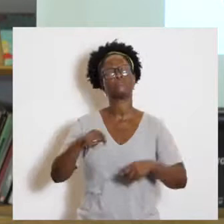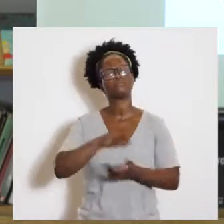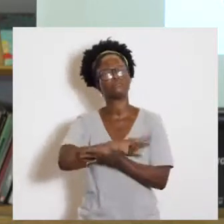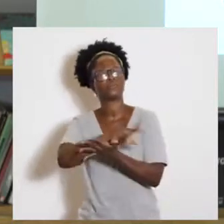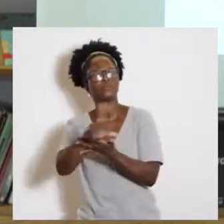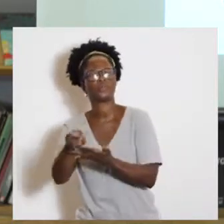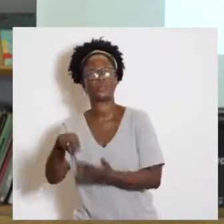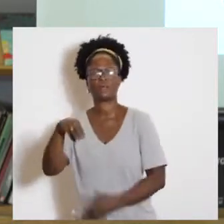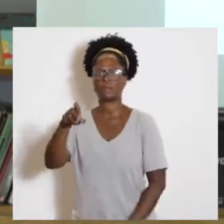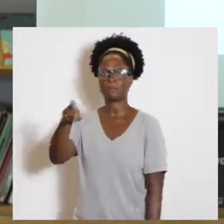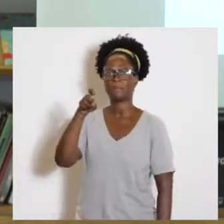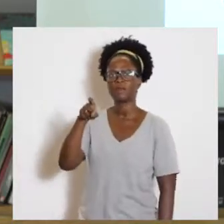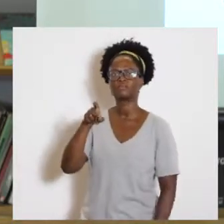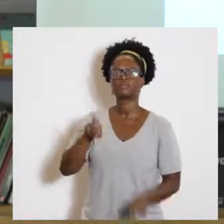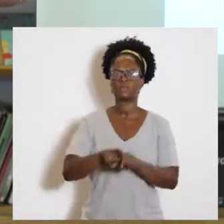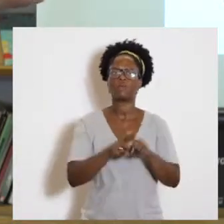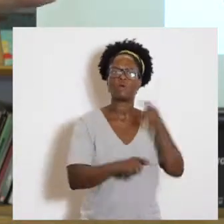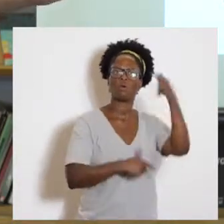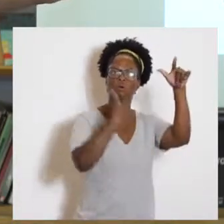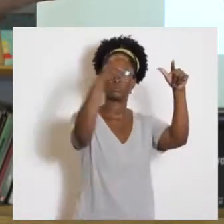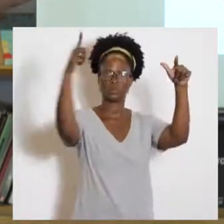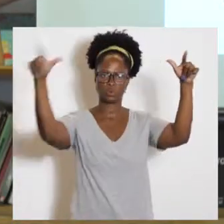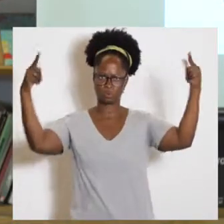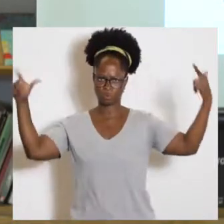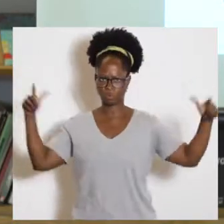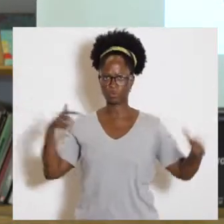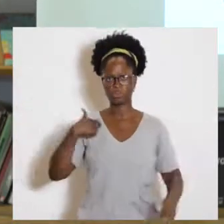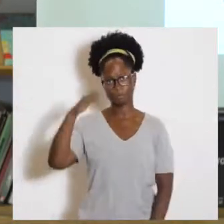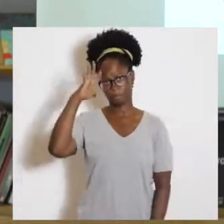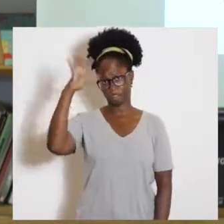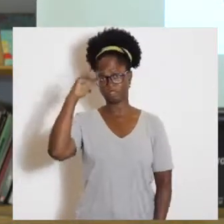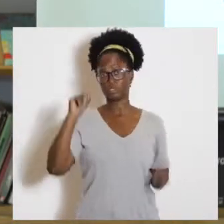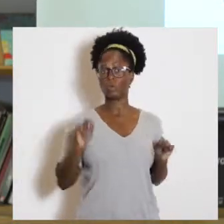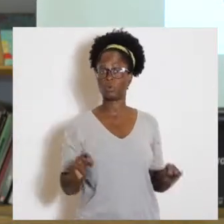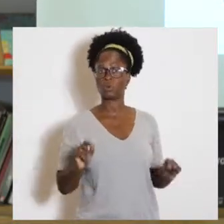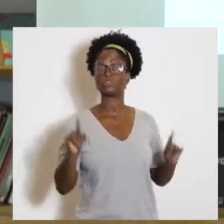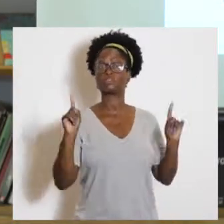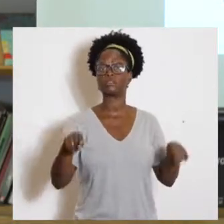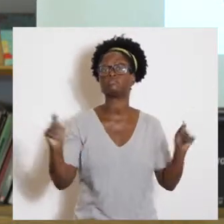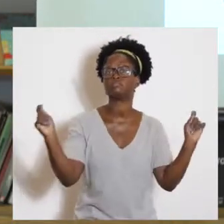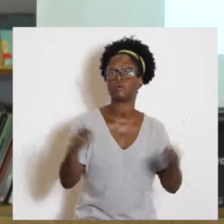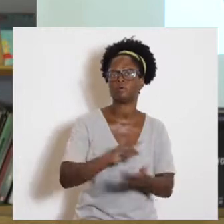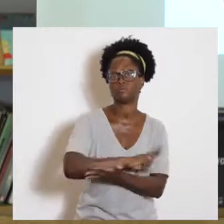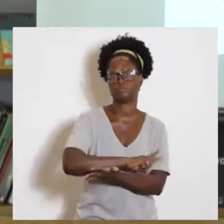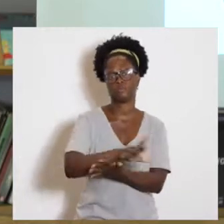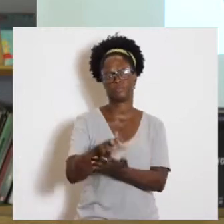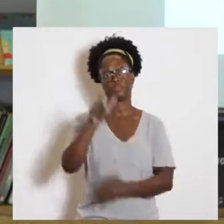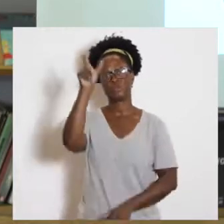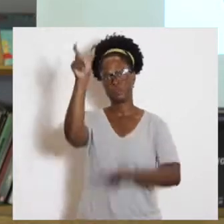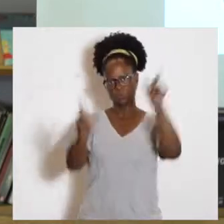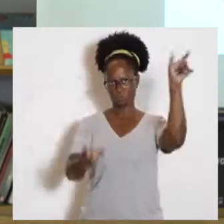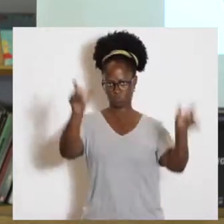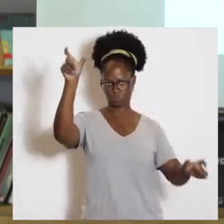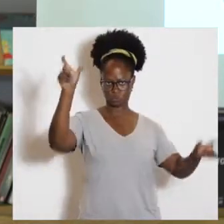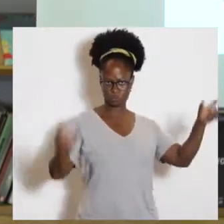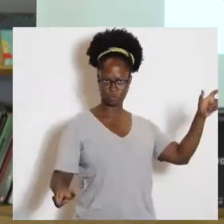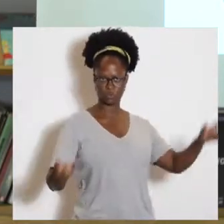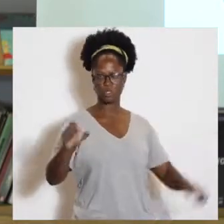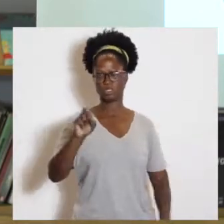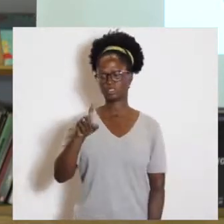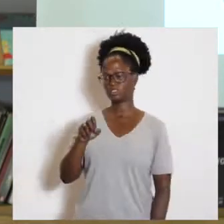tem max e outros sujeitos como ele pensar as possibilidades que tem sujeito como